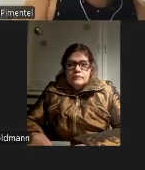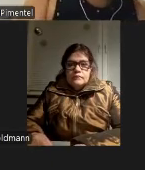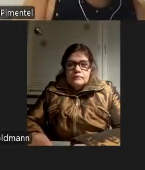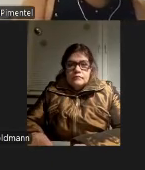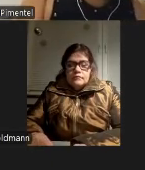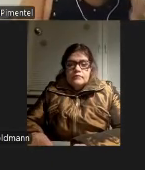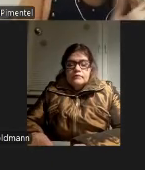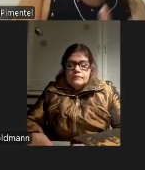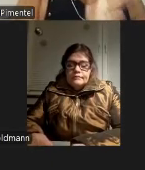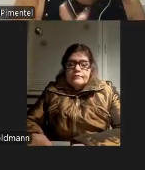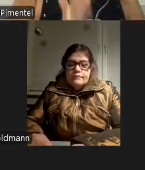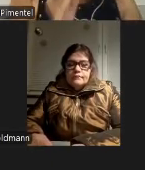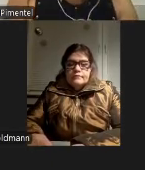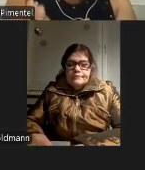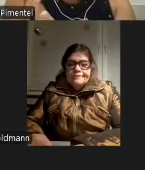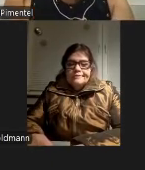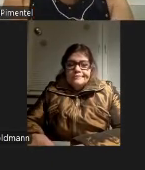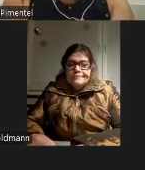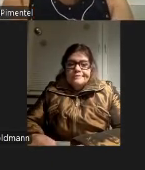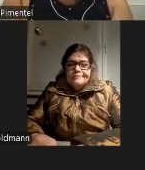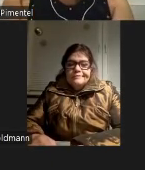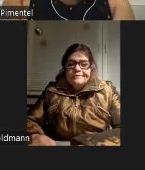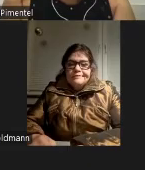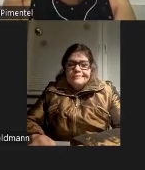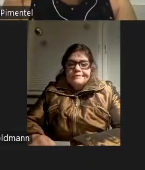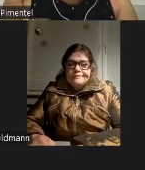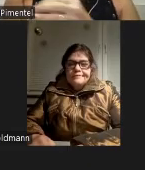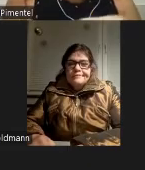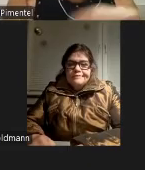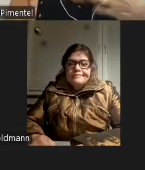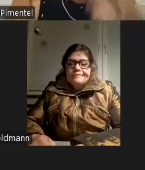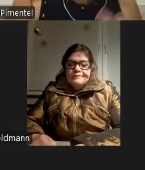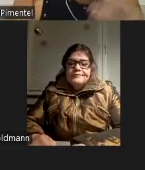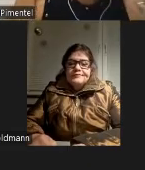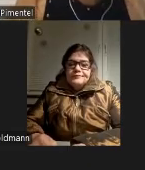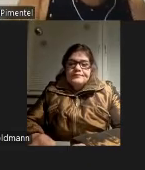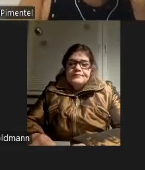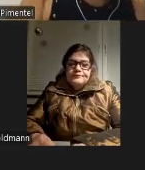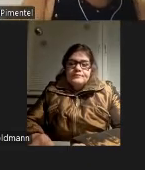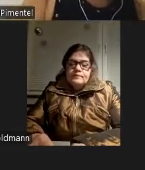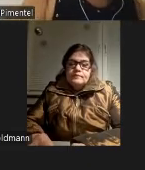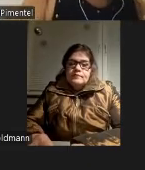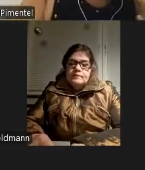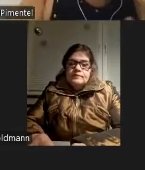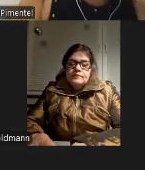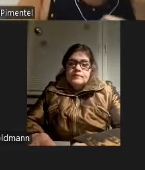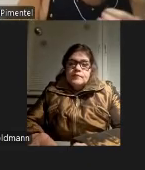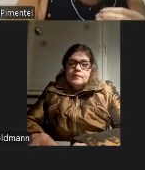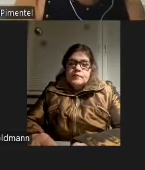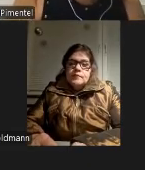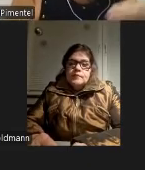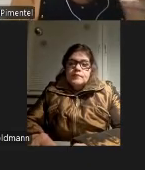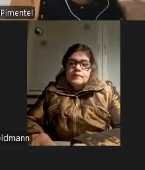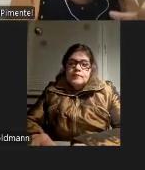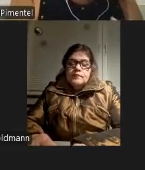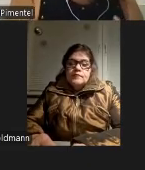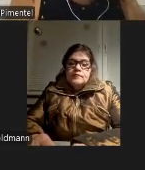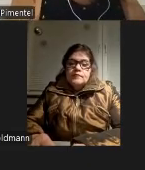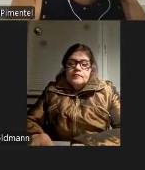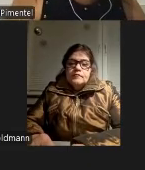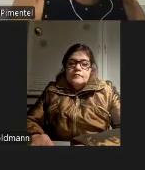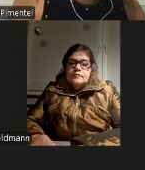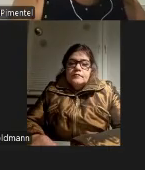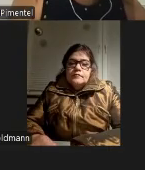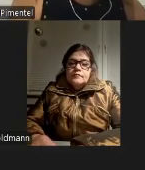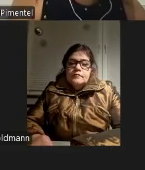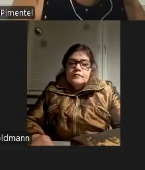5 anos e meio depois, a doença de Alzheimer foi detectada, tá? E o efeito da apneia do sono permaneceu